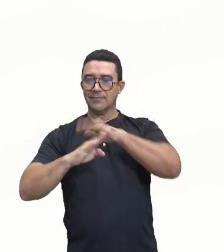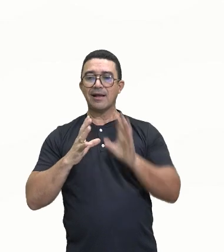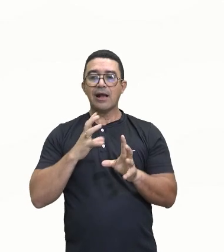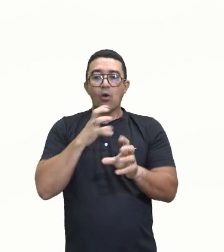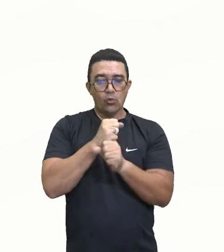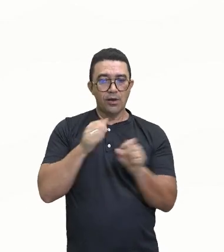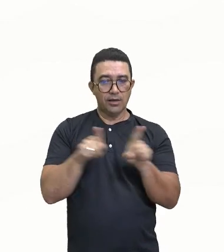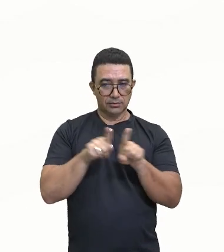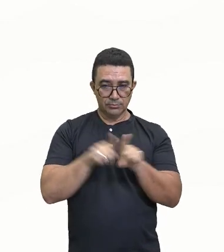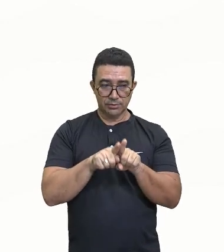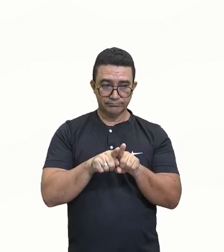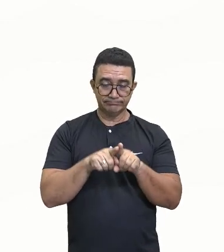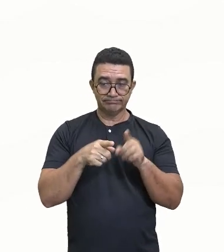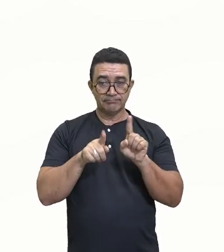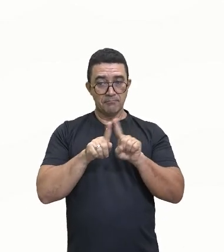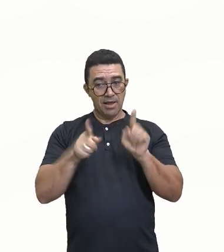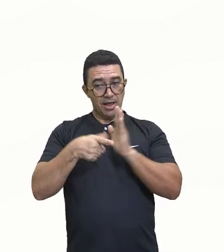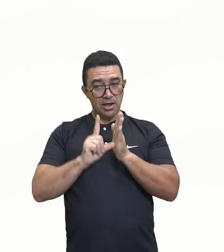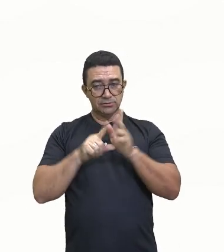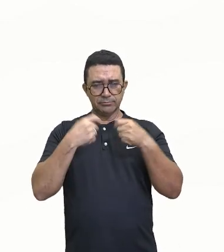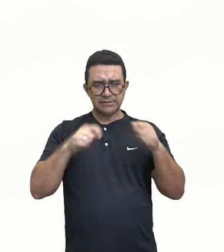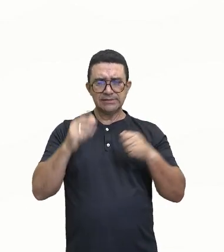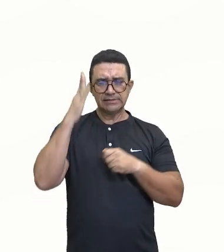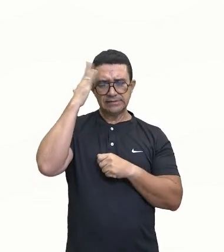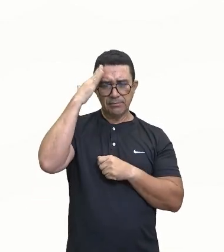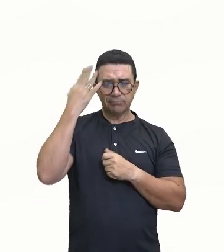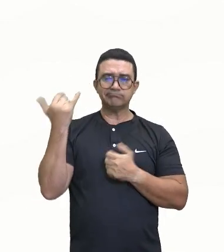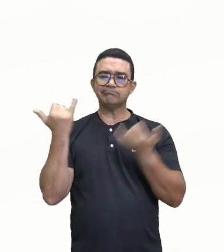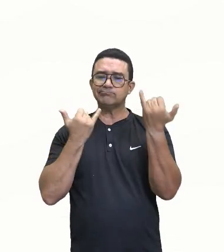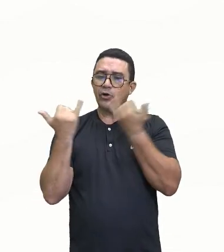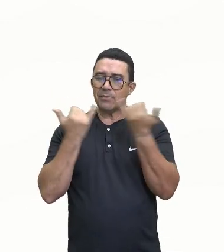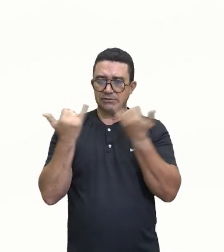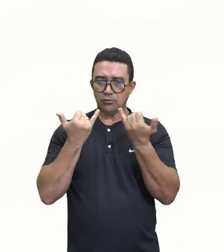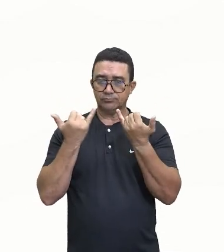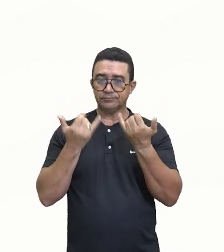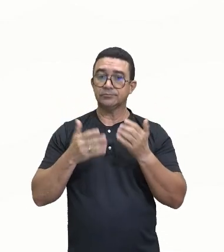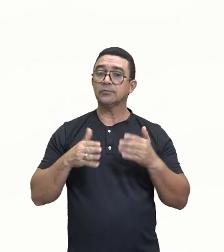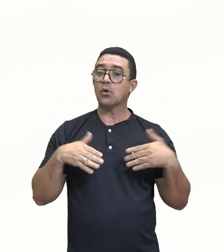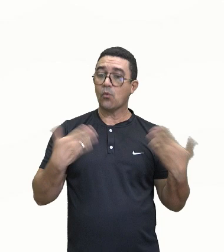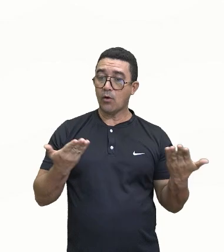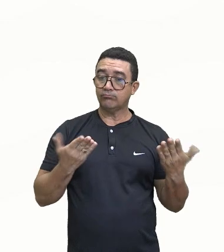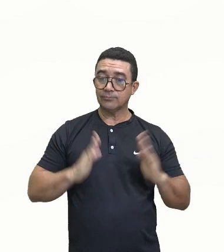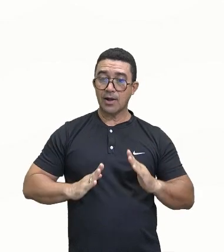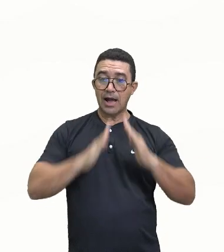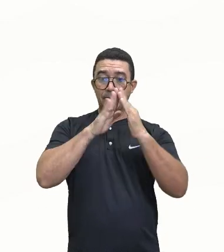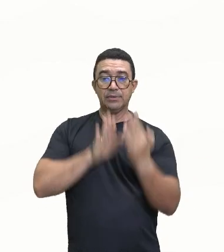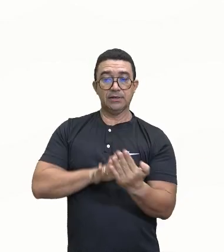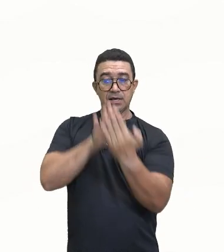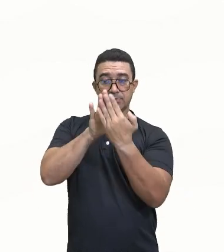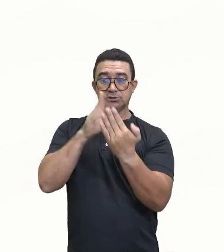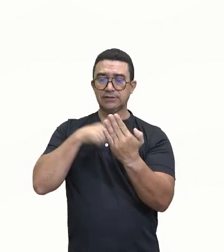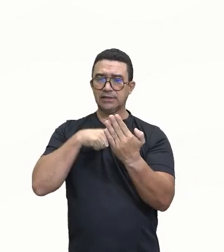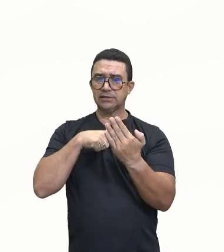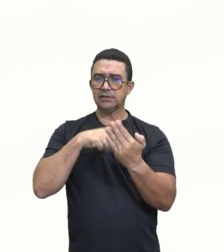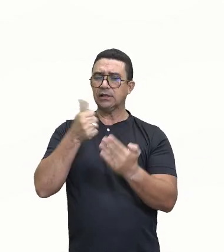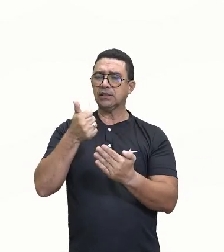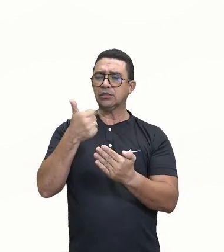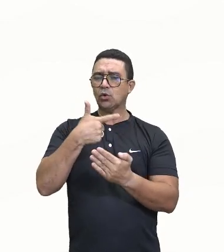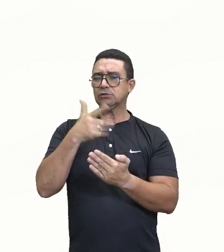preciso de algumas informações. E a única informação que eu tenho é que essa pirâmide tem 12 centímetros de